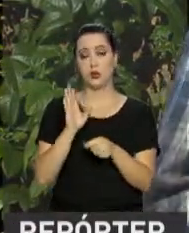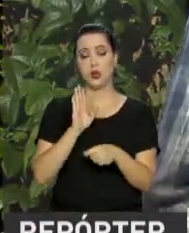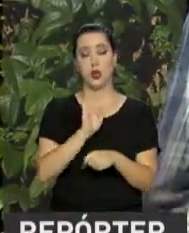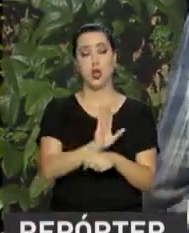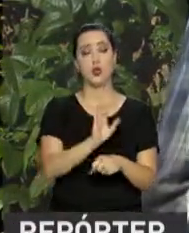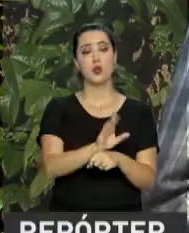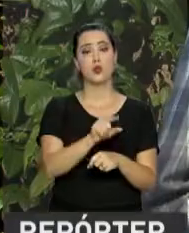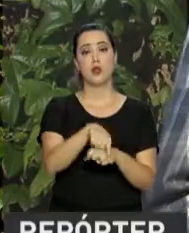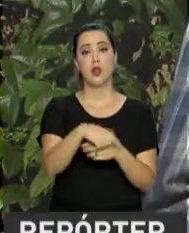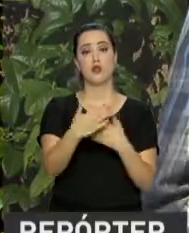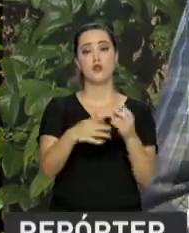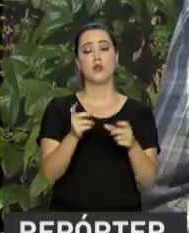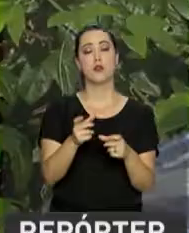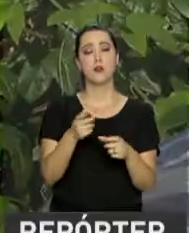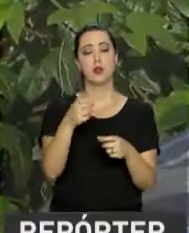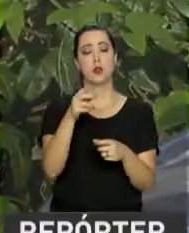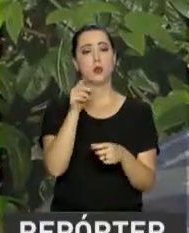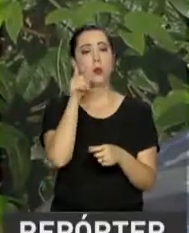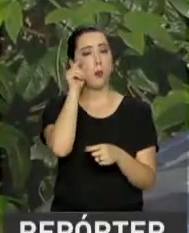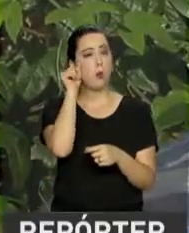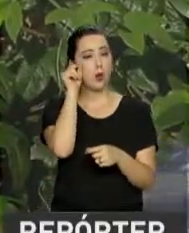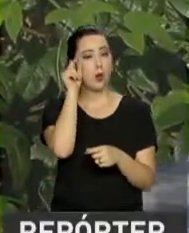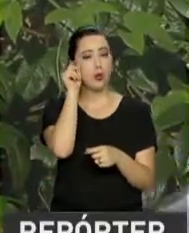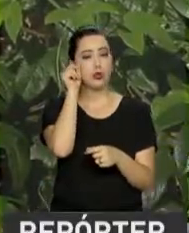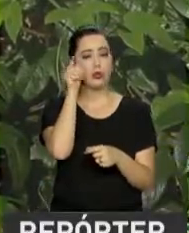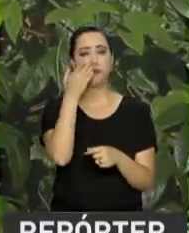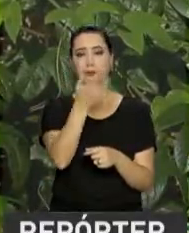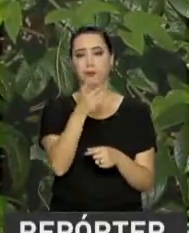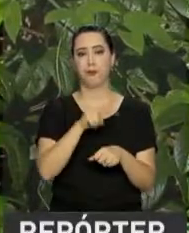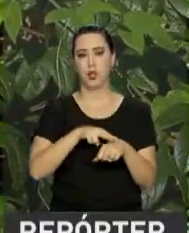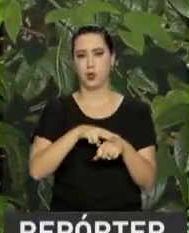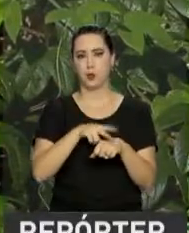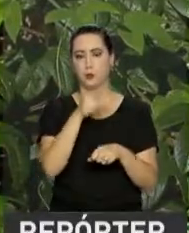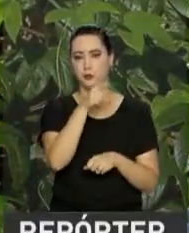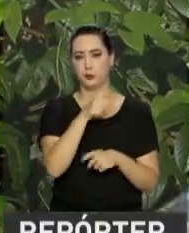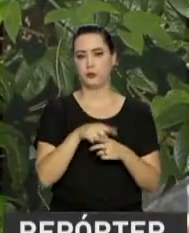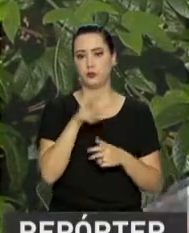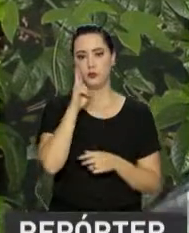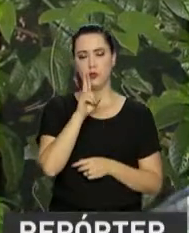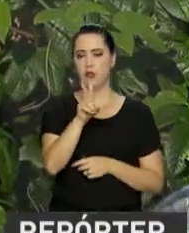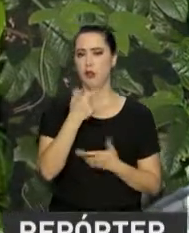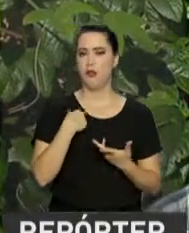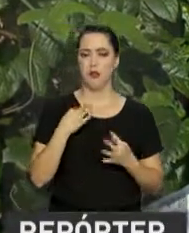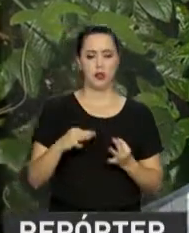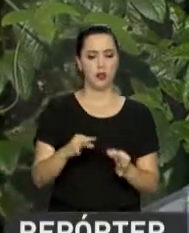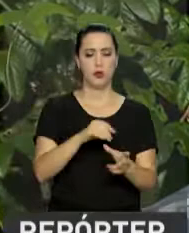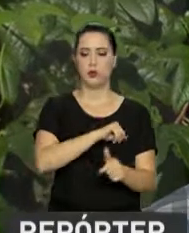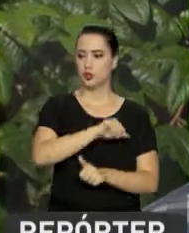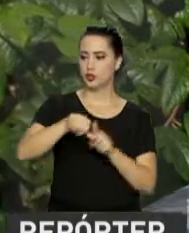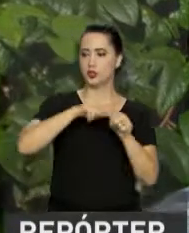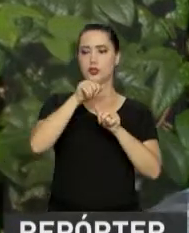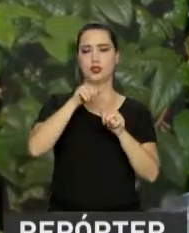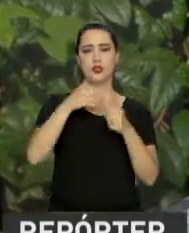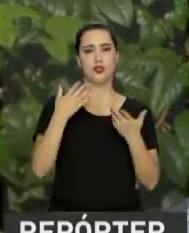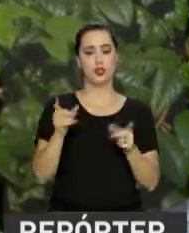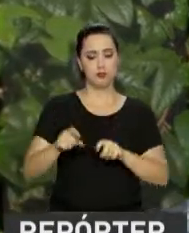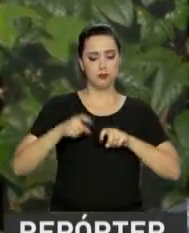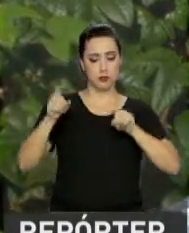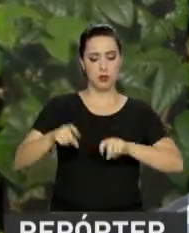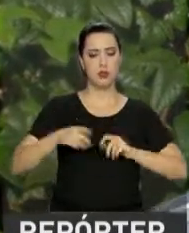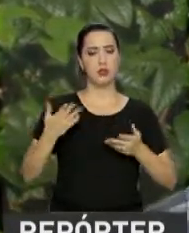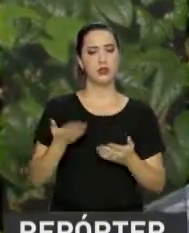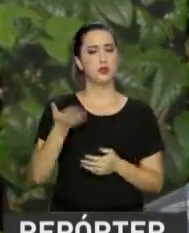a pérola do cerrado filho de agricultor ele diz que vê esta tecnologia da empresa fazendo diferença no campo